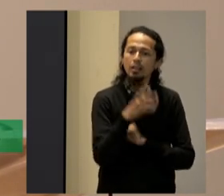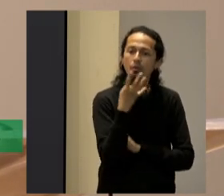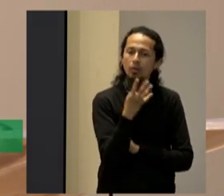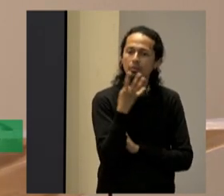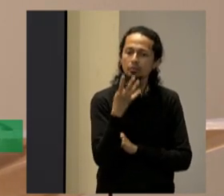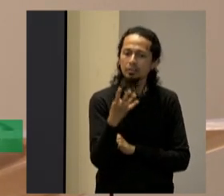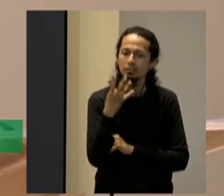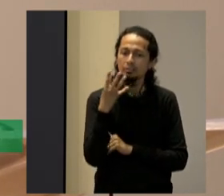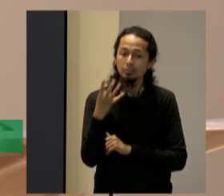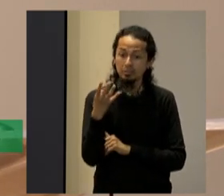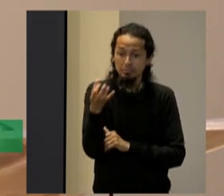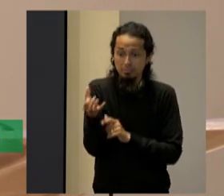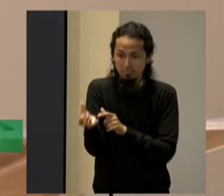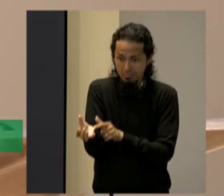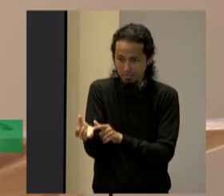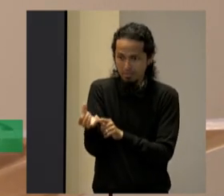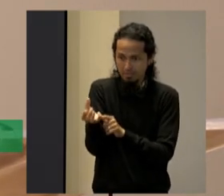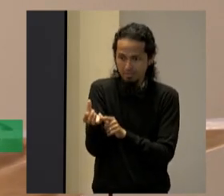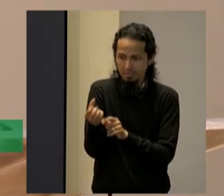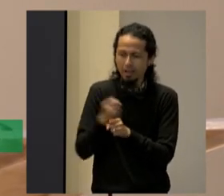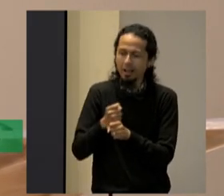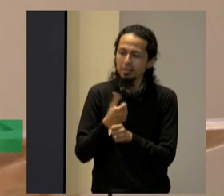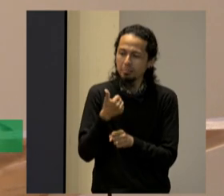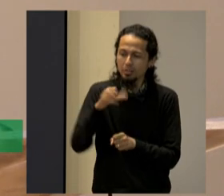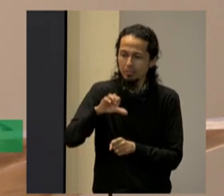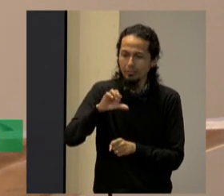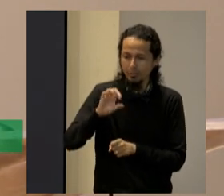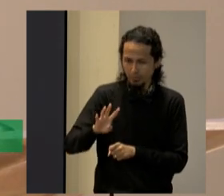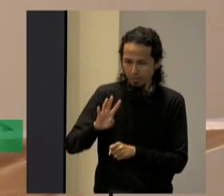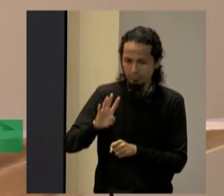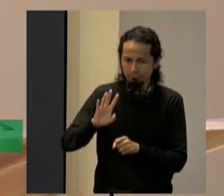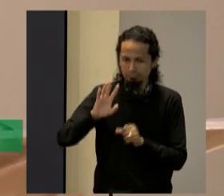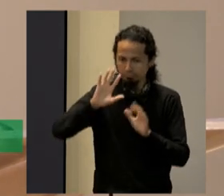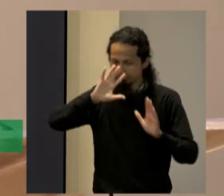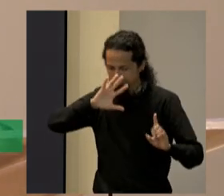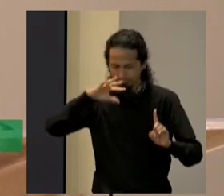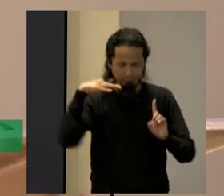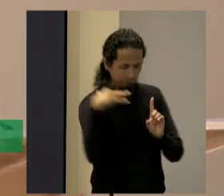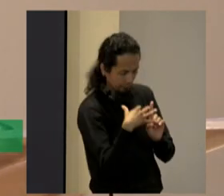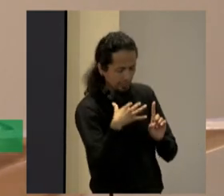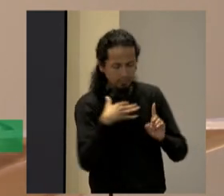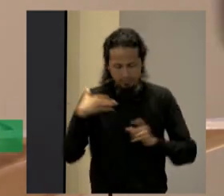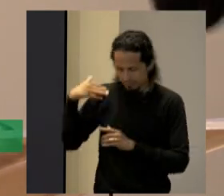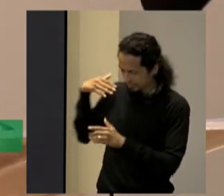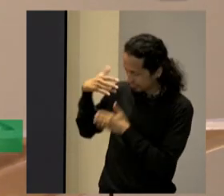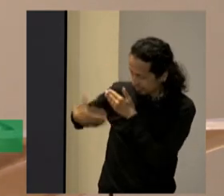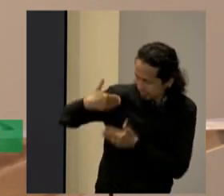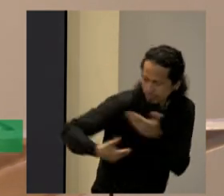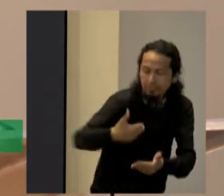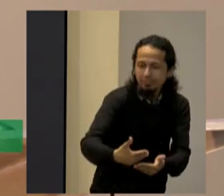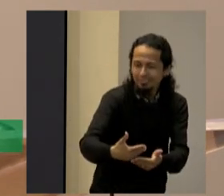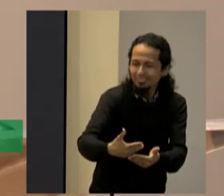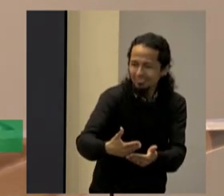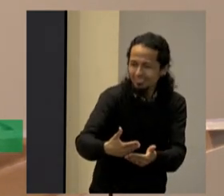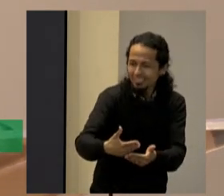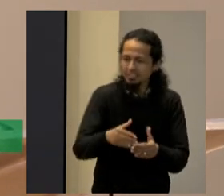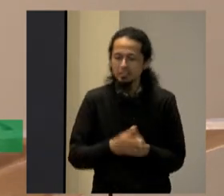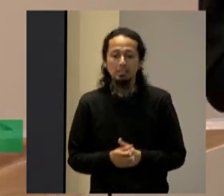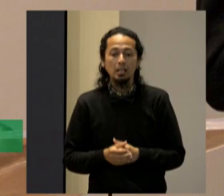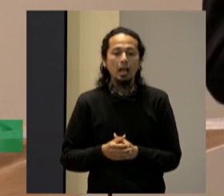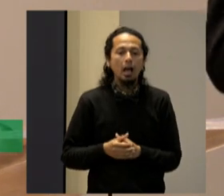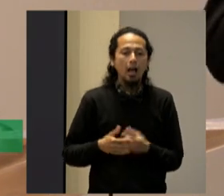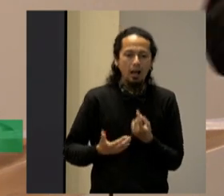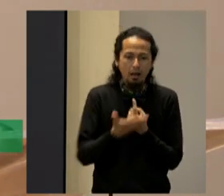1994, Reconhecendo Trajetórias. Palestrante, a professora Jerusy Romão, e na mediação, professora